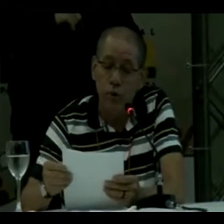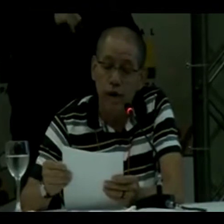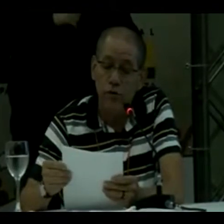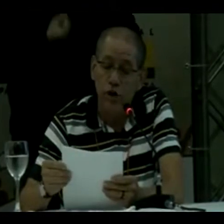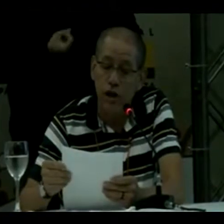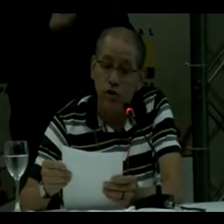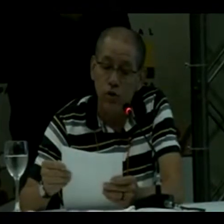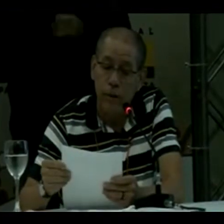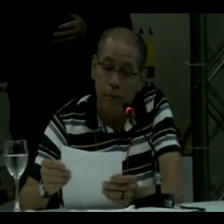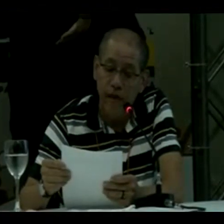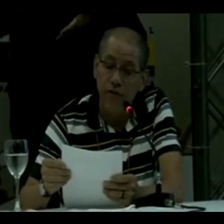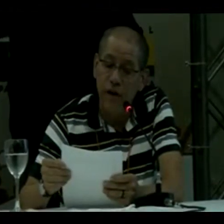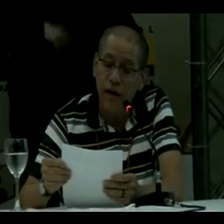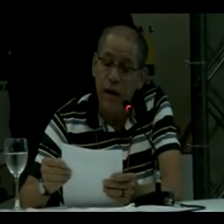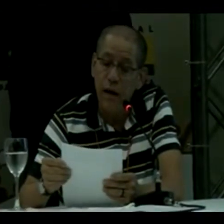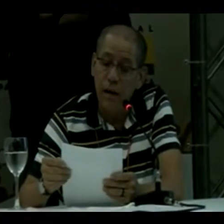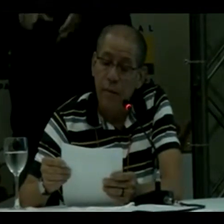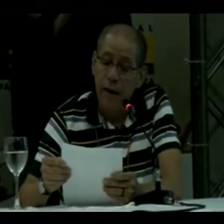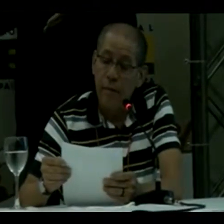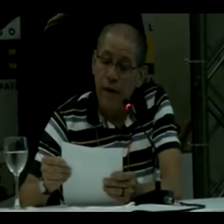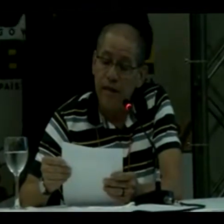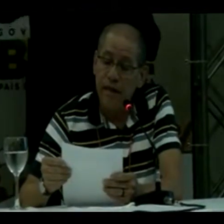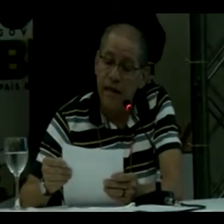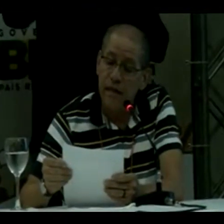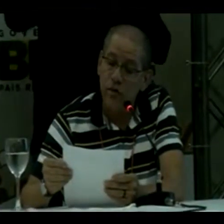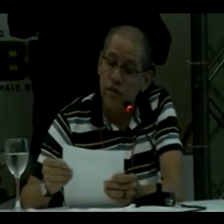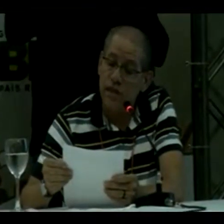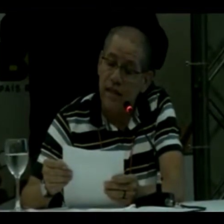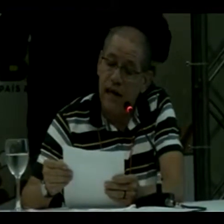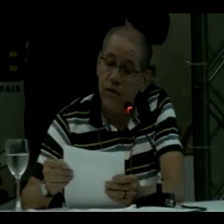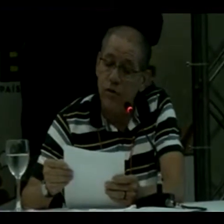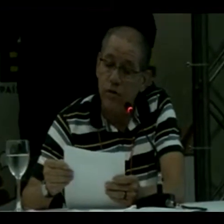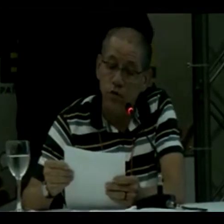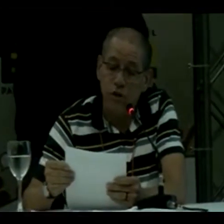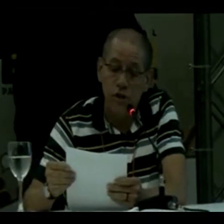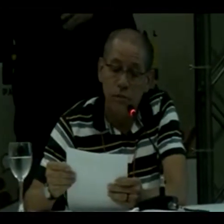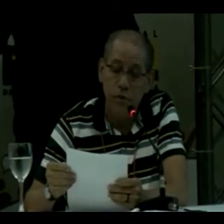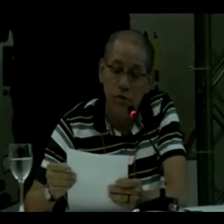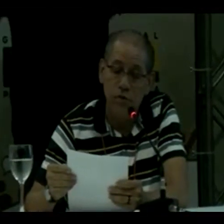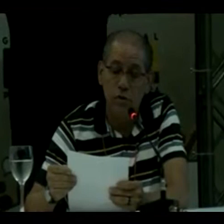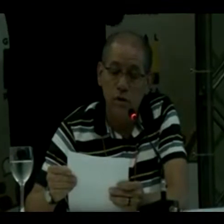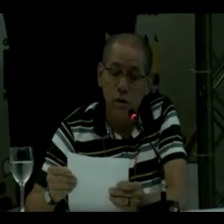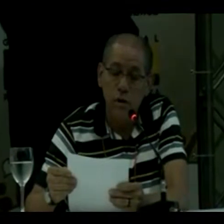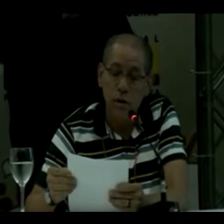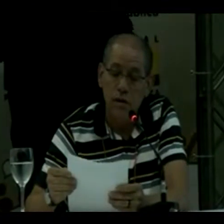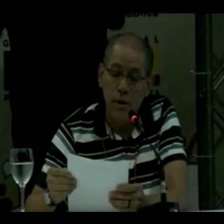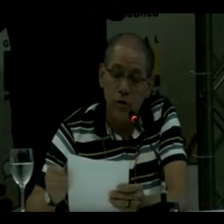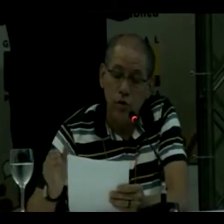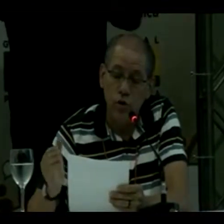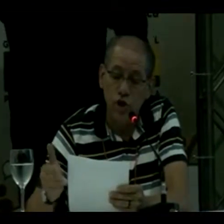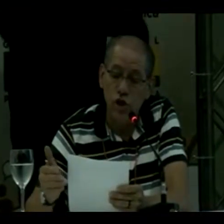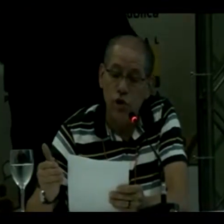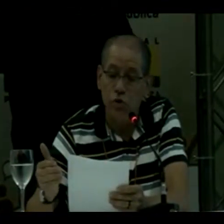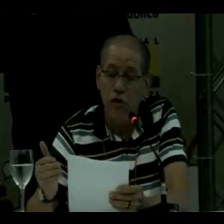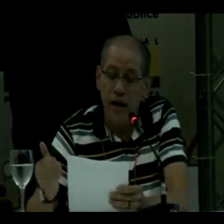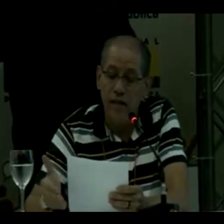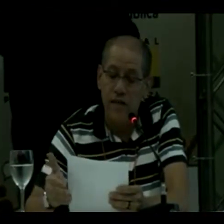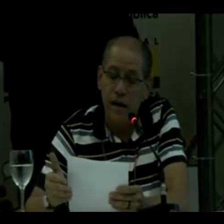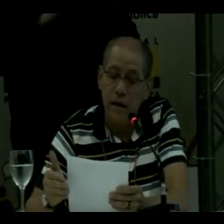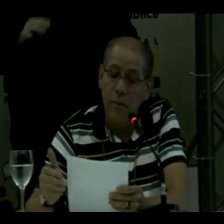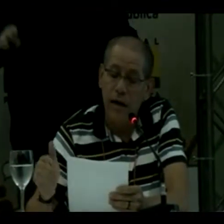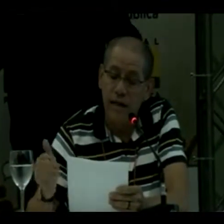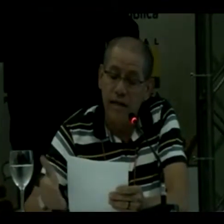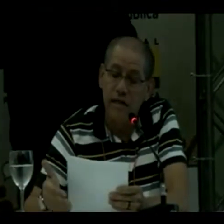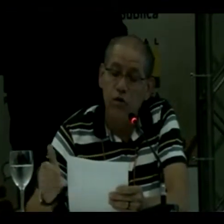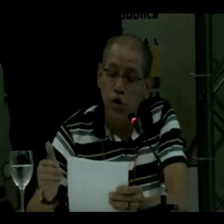um documento de leitura prévia para a apresentação nos estados e municípios, quer dizer, a metodologia de